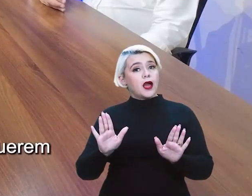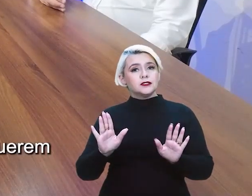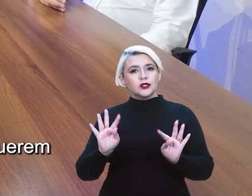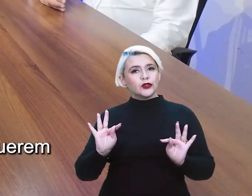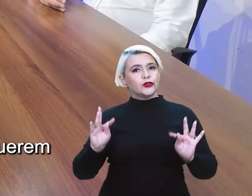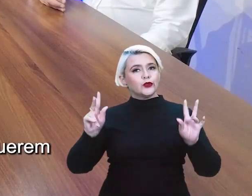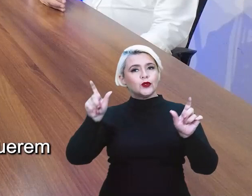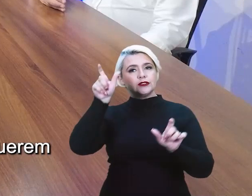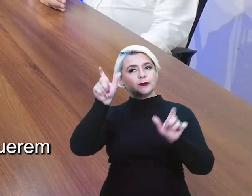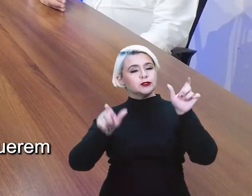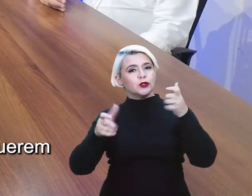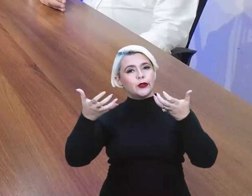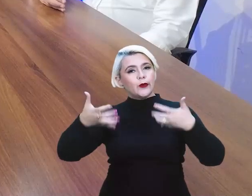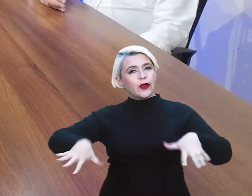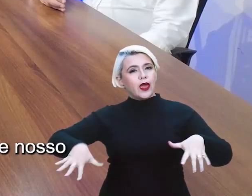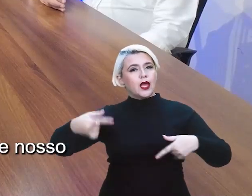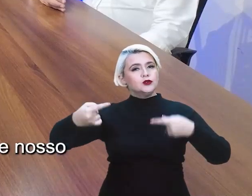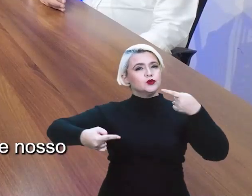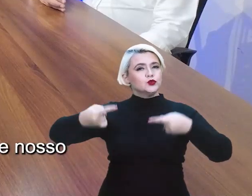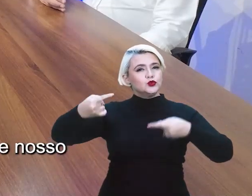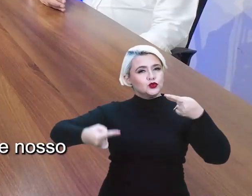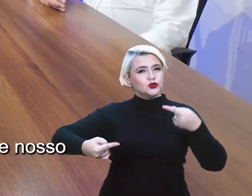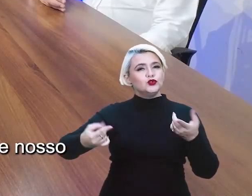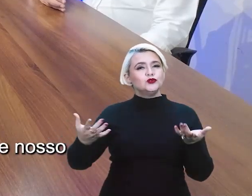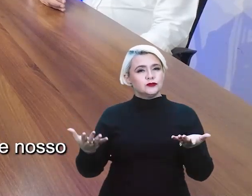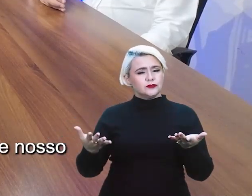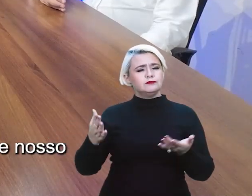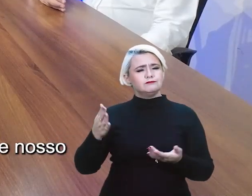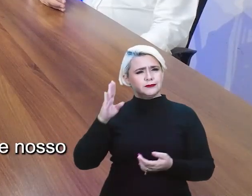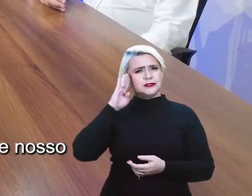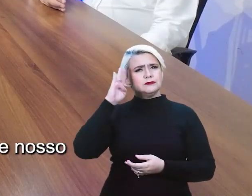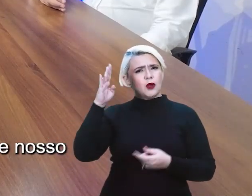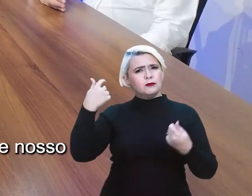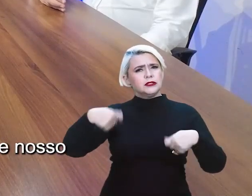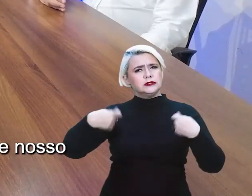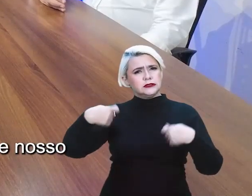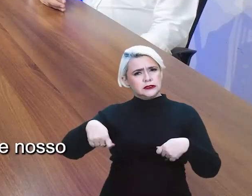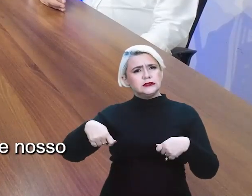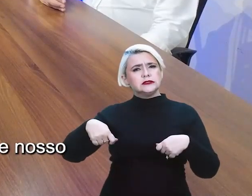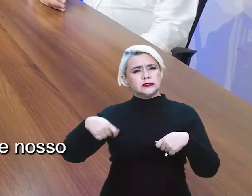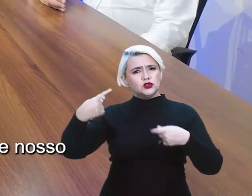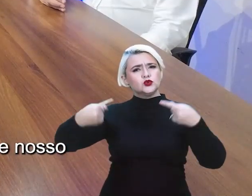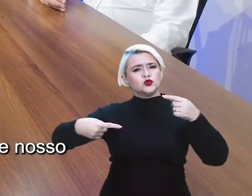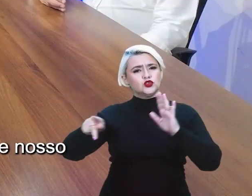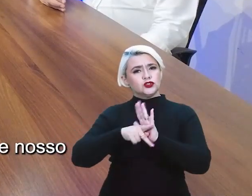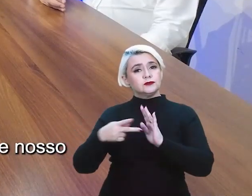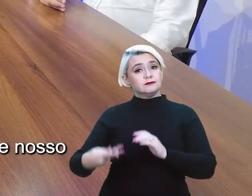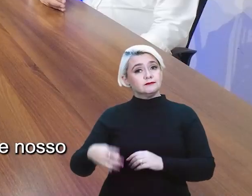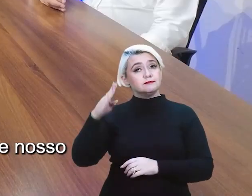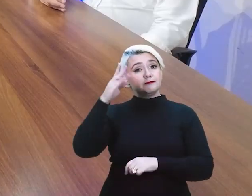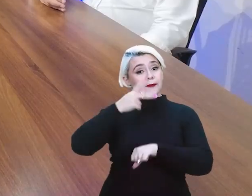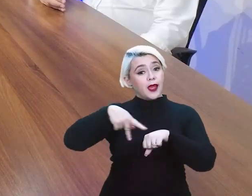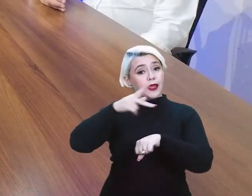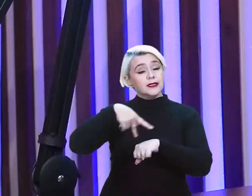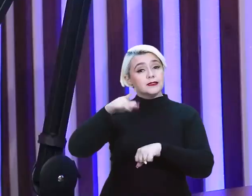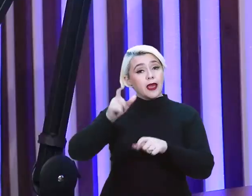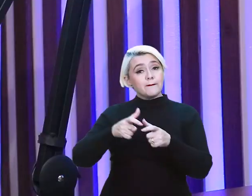querem escutar, querem debater, e é fundamental a gente falar desse nosso país, que é um país